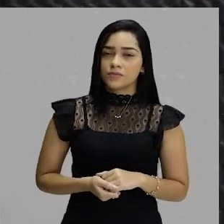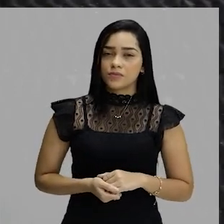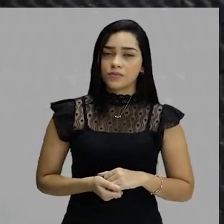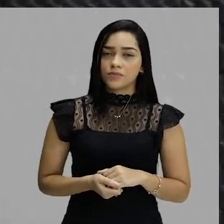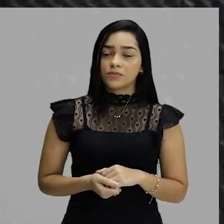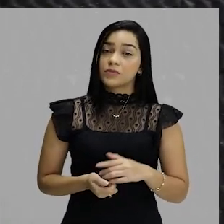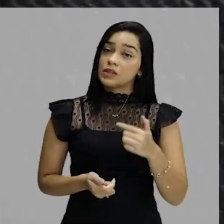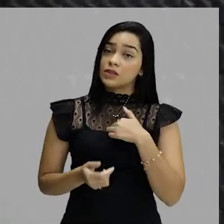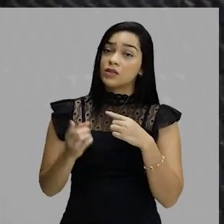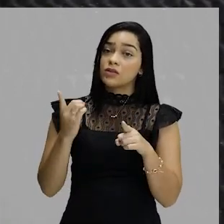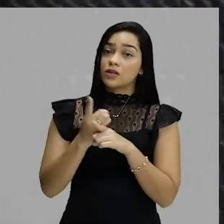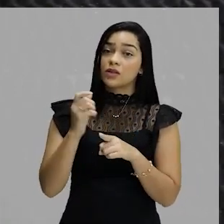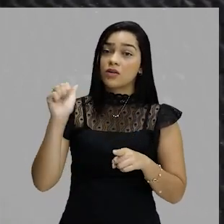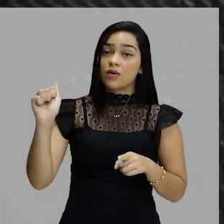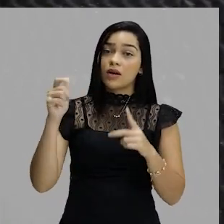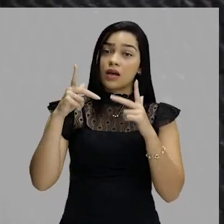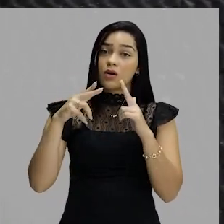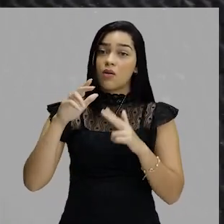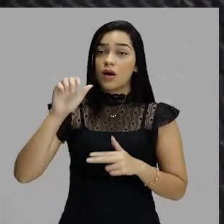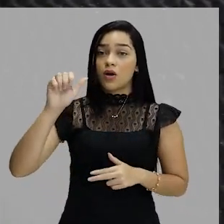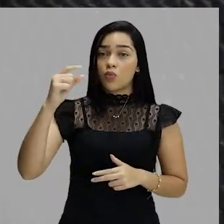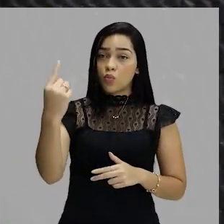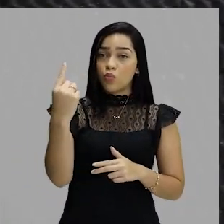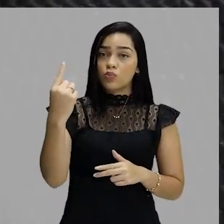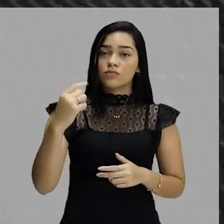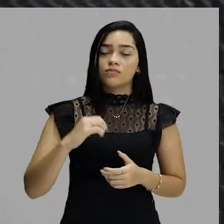Então, encontrei que o A é igual a 1.